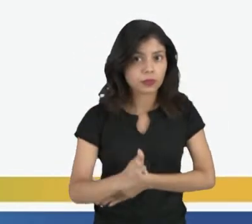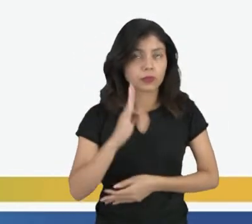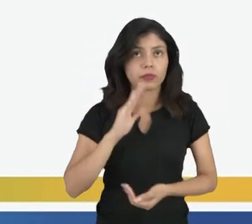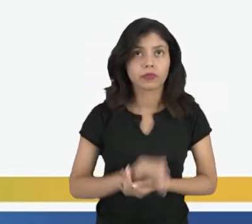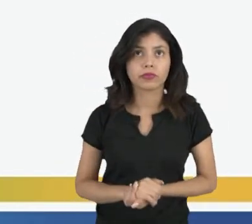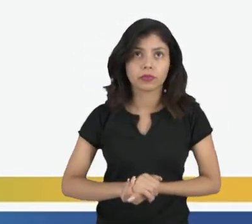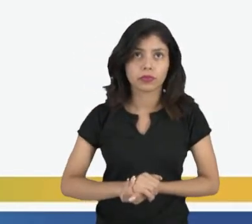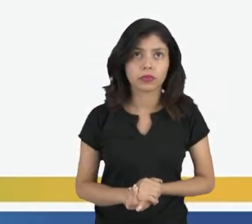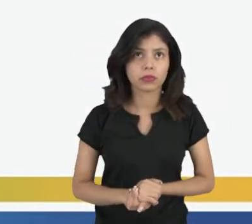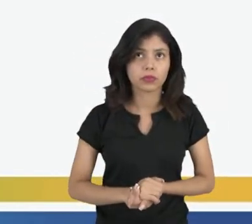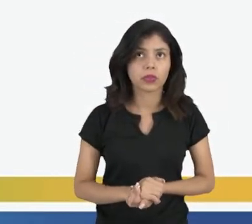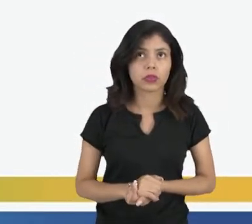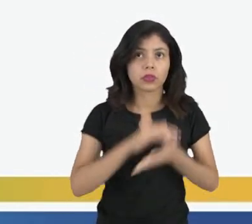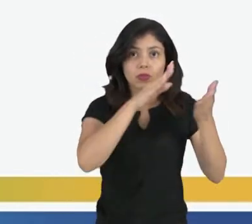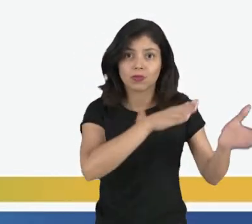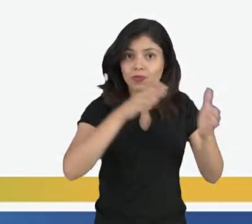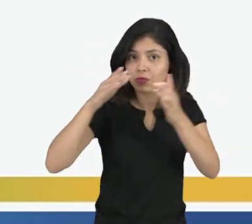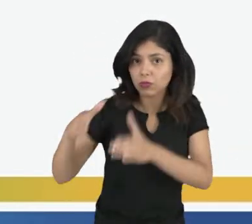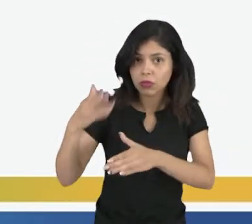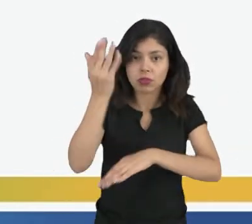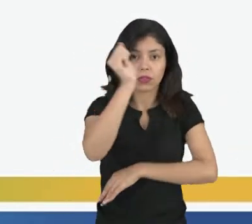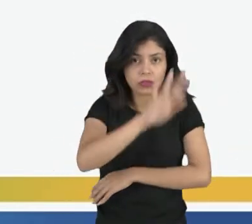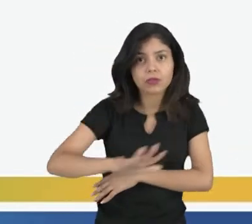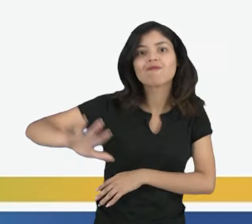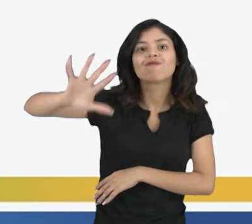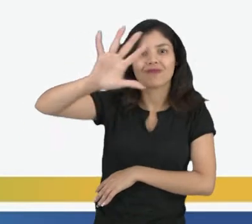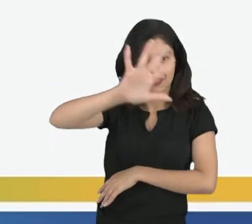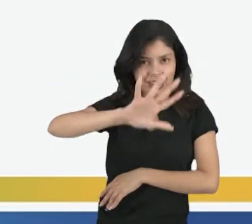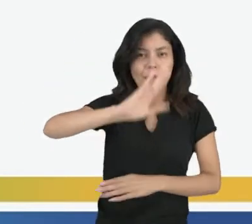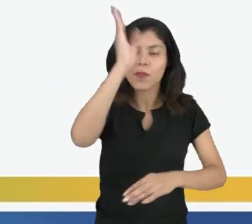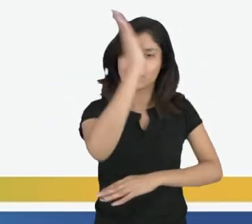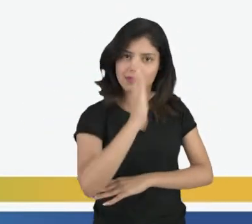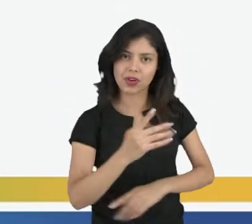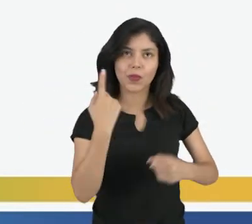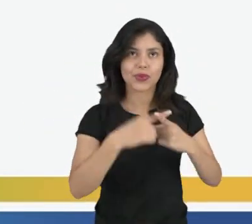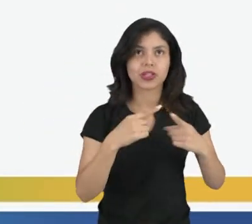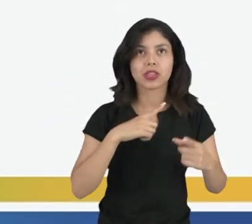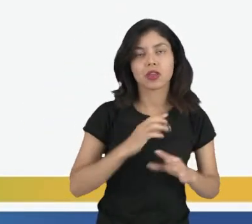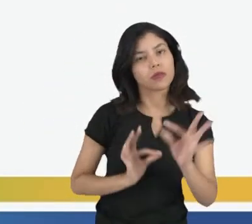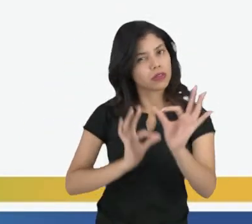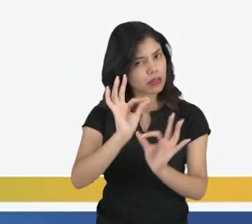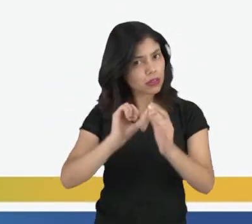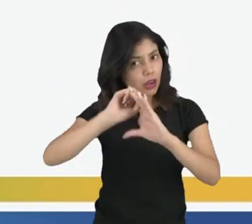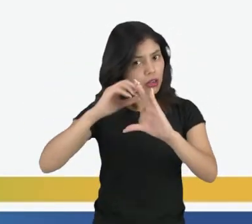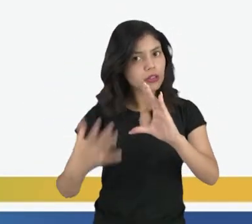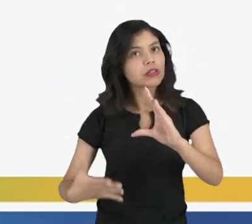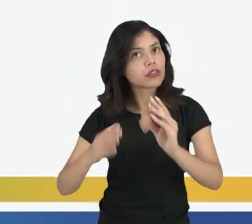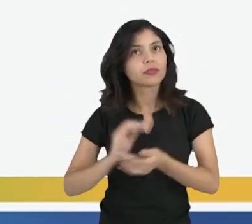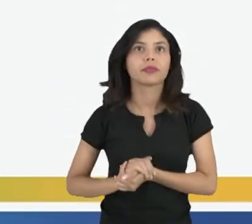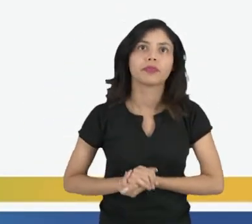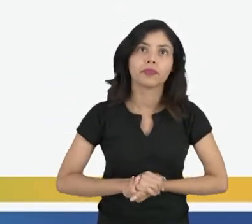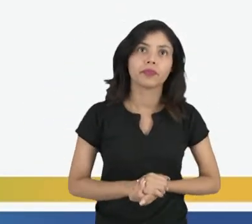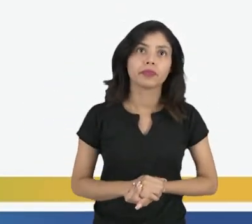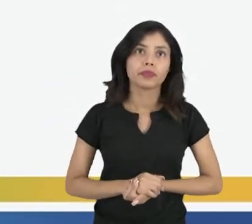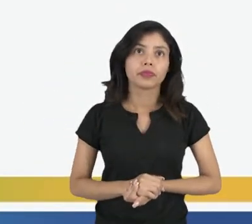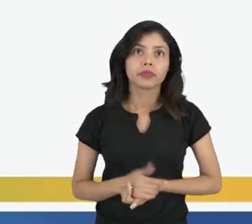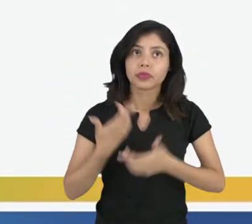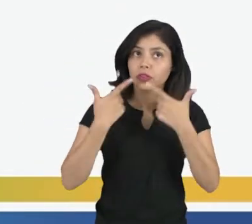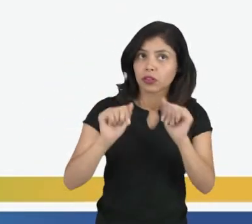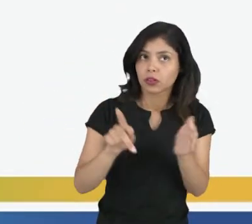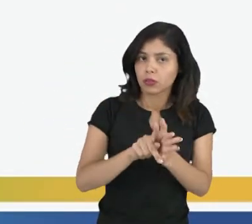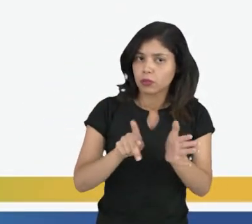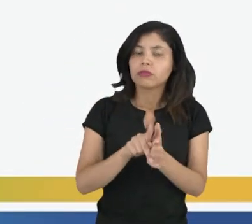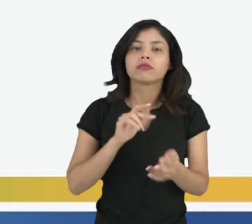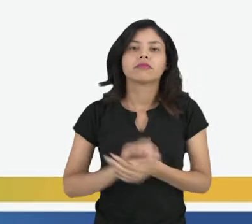Brasil somos parte de uma nação brasileira porque nós temos todas essas características nós temos uma